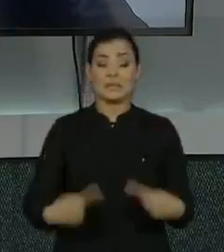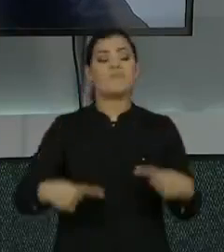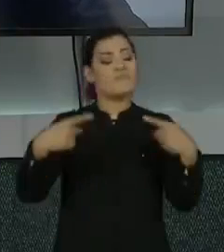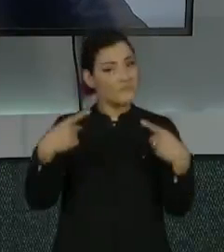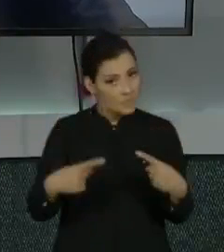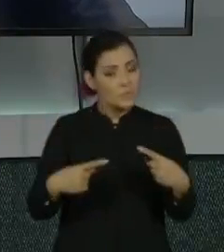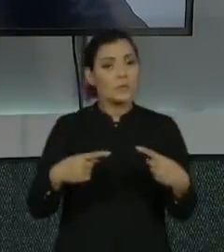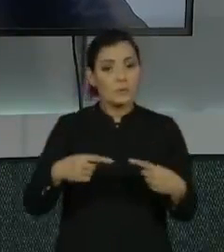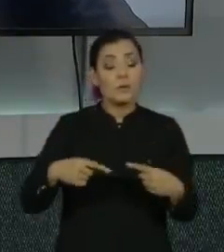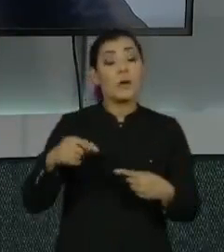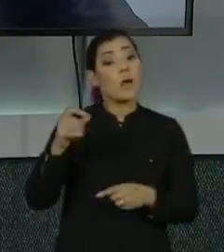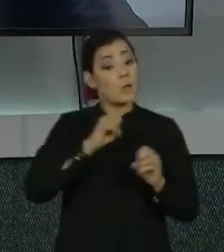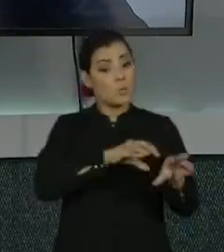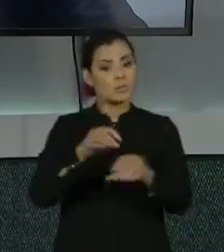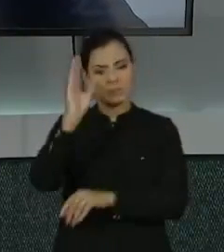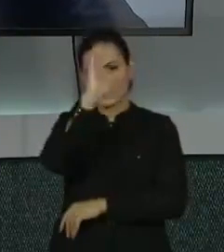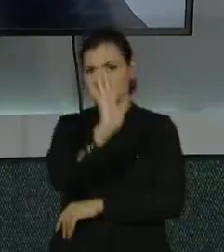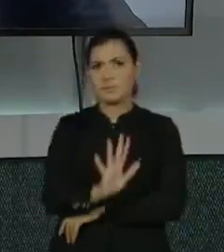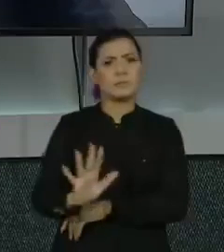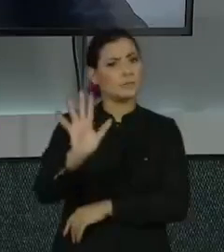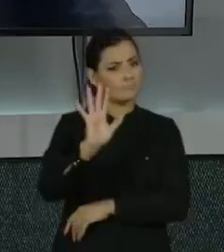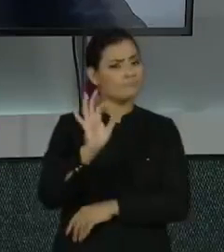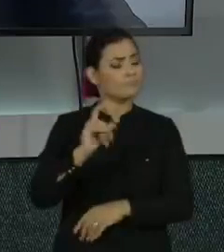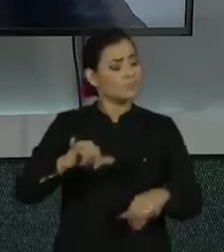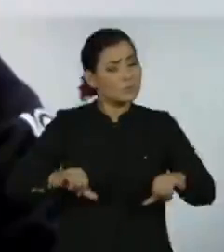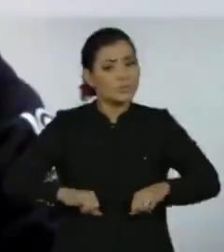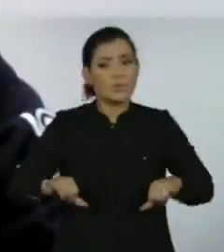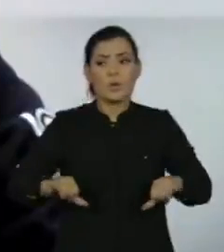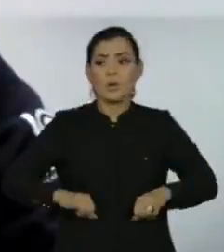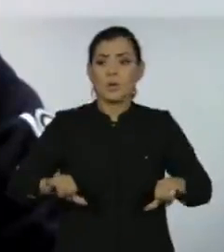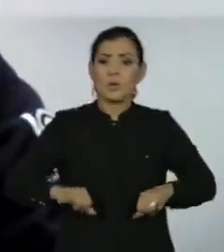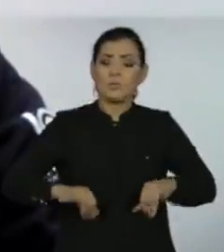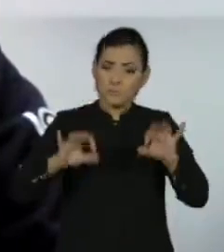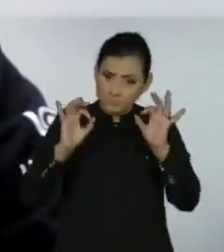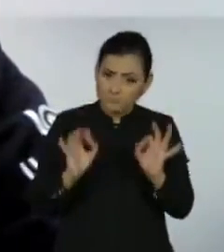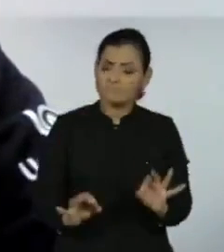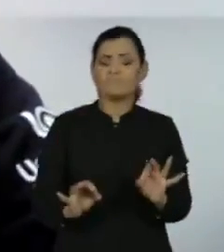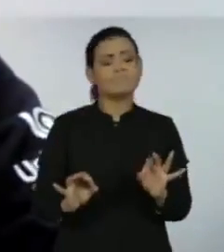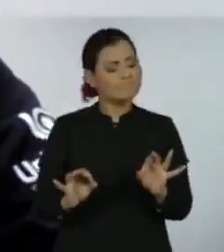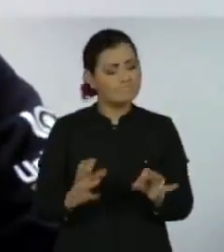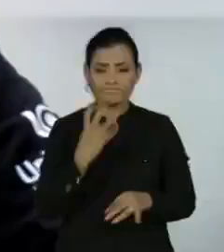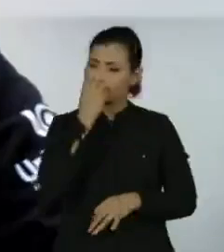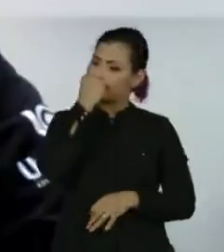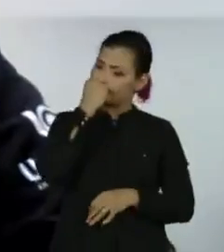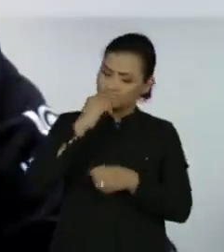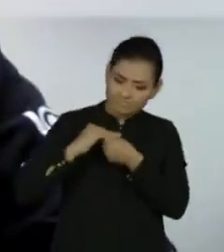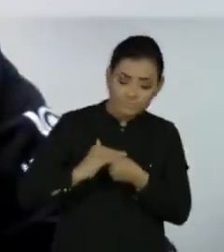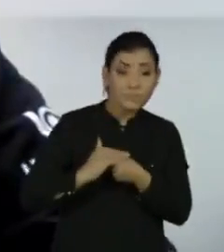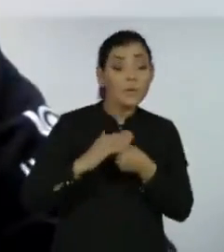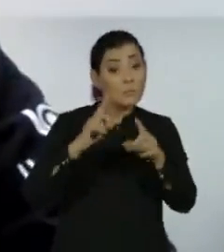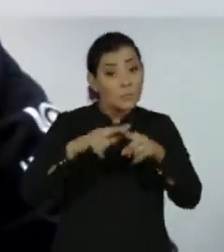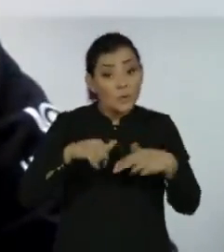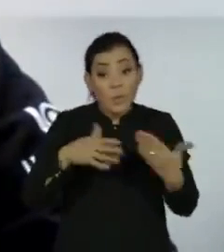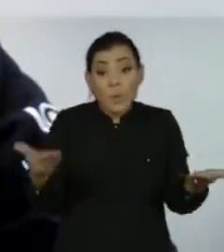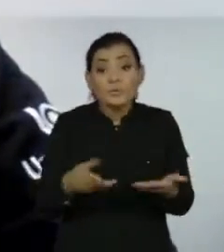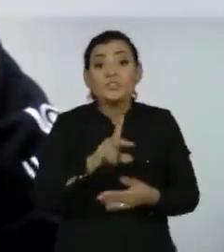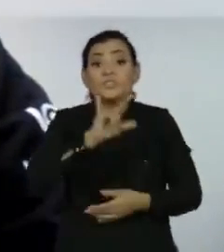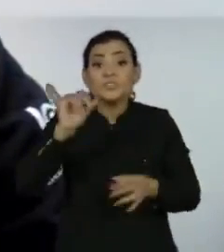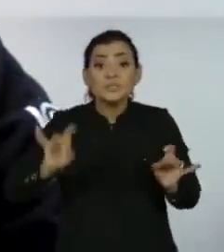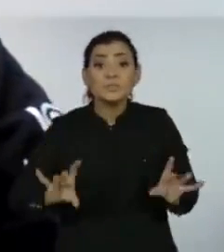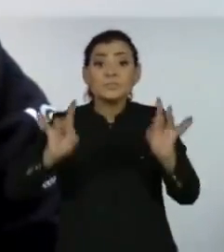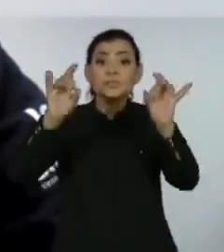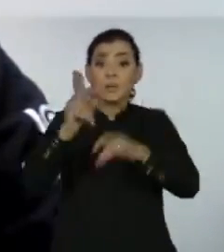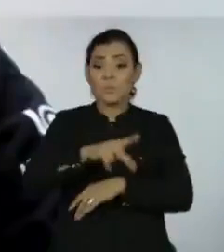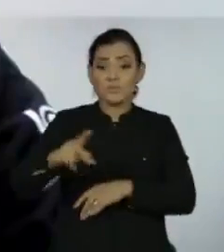bastante. A educação brasileira, ela sofre, agoniza com isso silenciosamente, Evidentemente que o Dia dos Professores é um